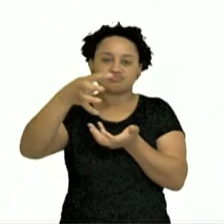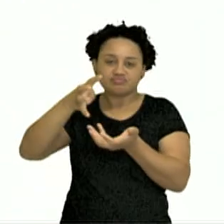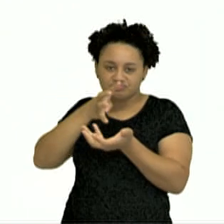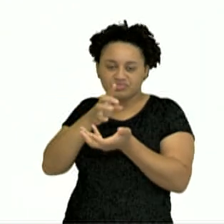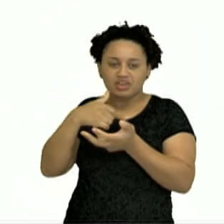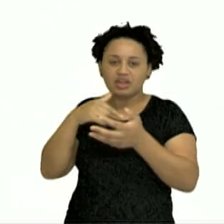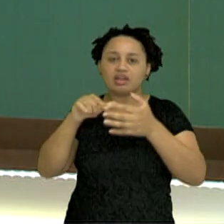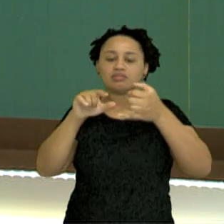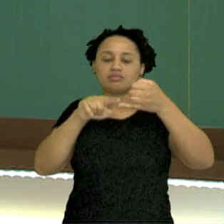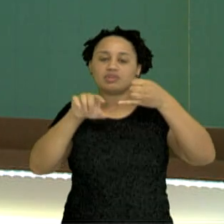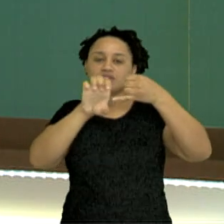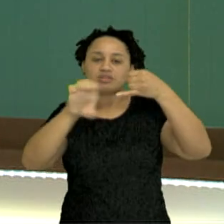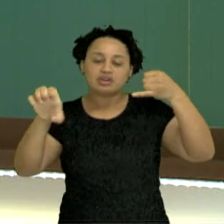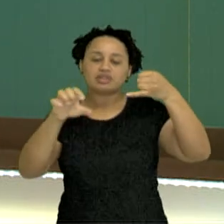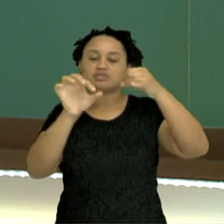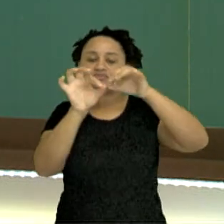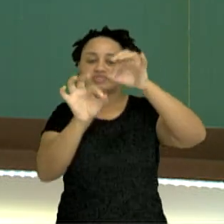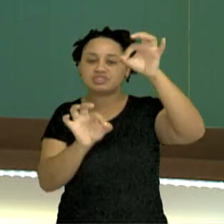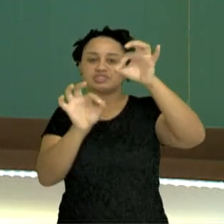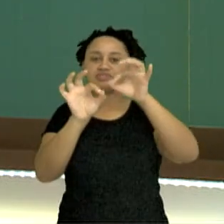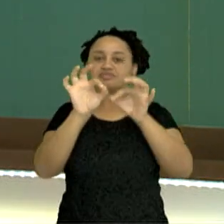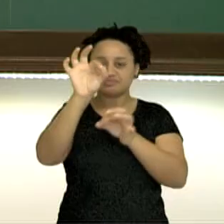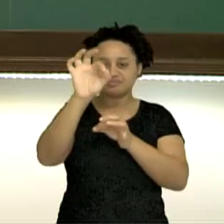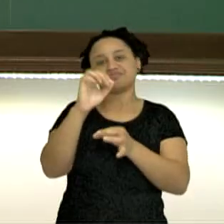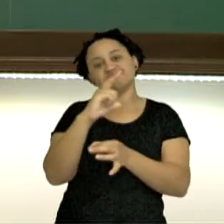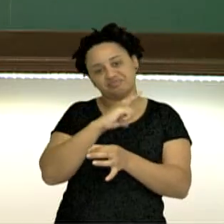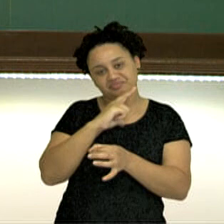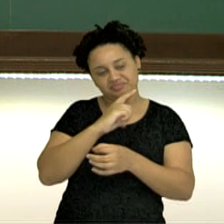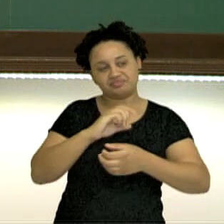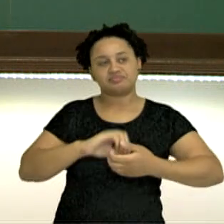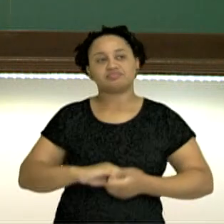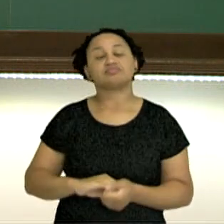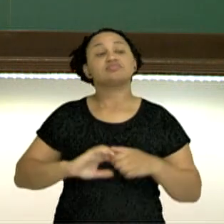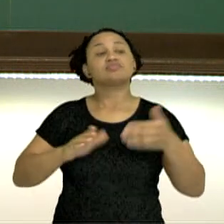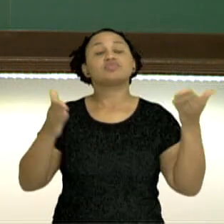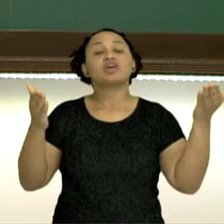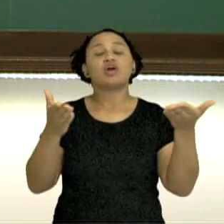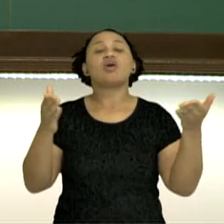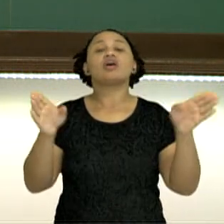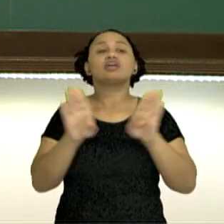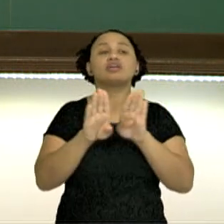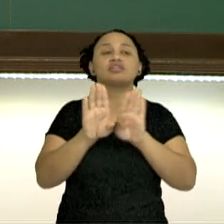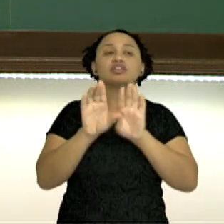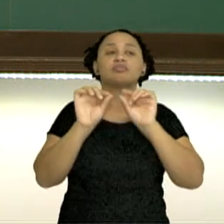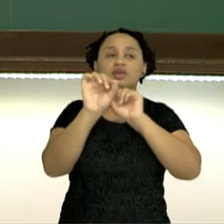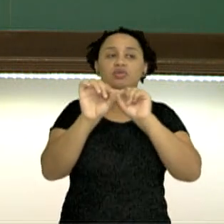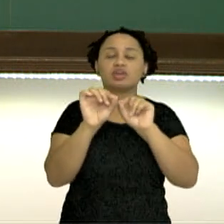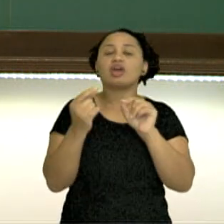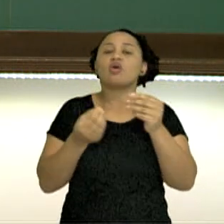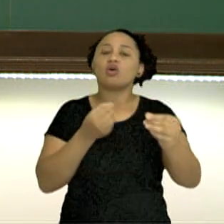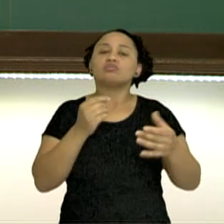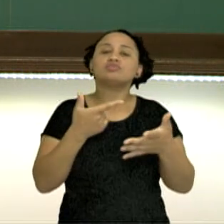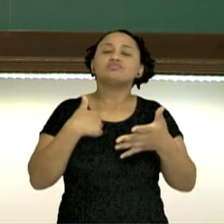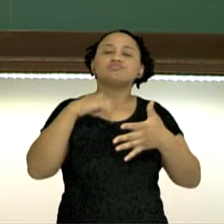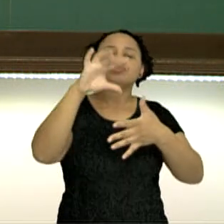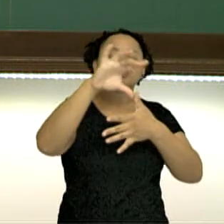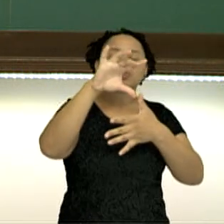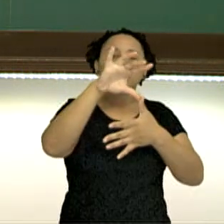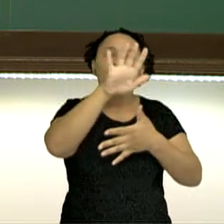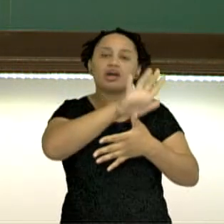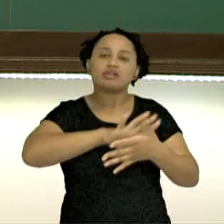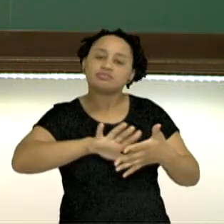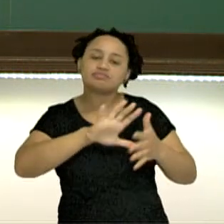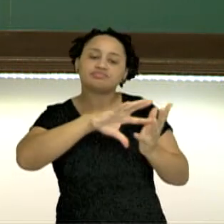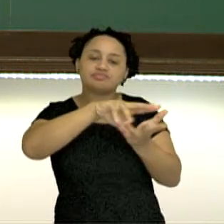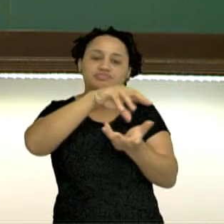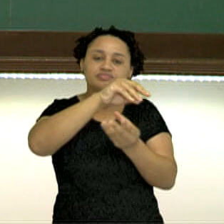da superfície terrestre. Agora, a gente também vai falar de continentalidade e de maritimidade. Para a gente